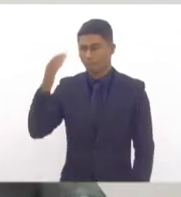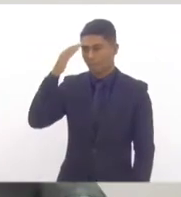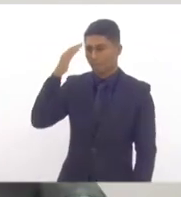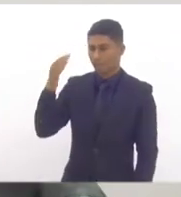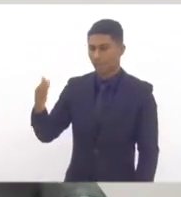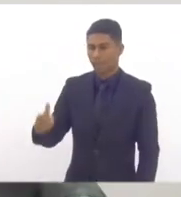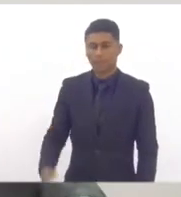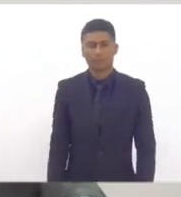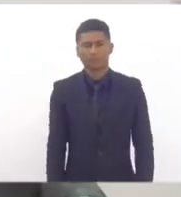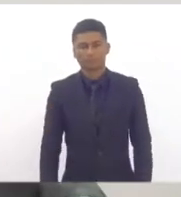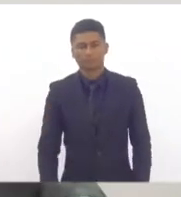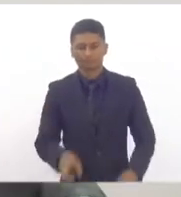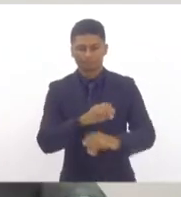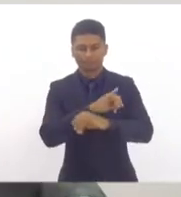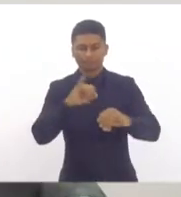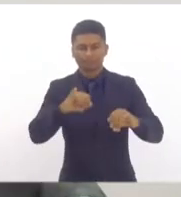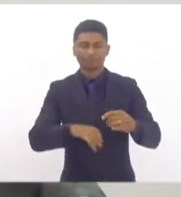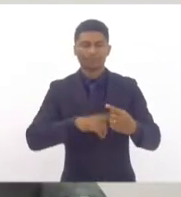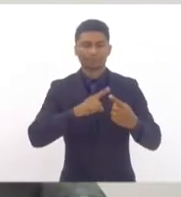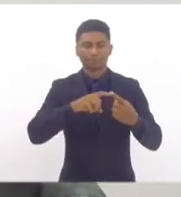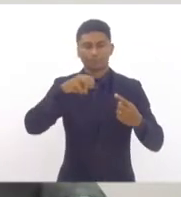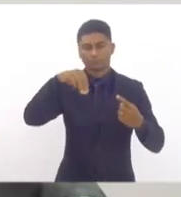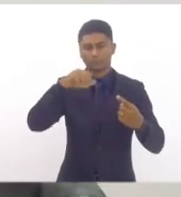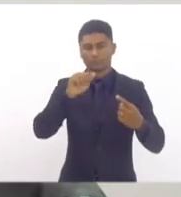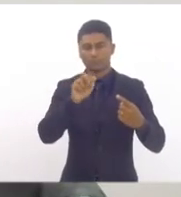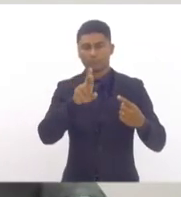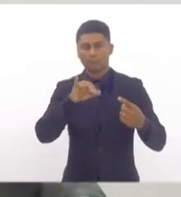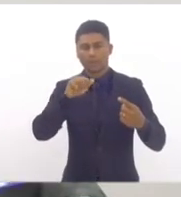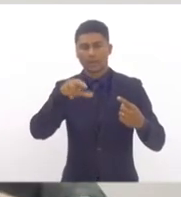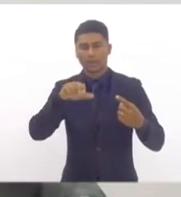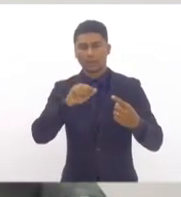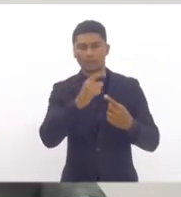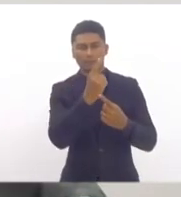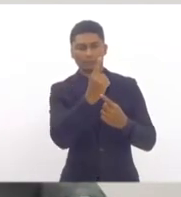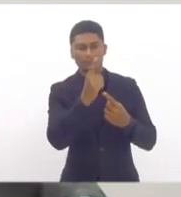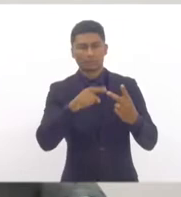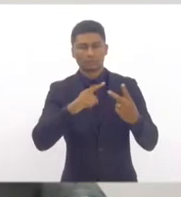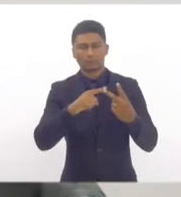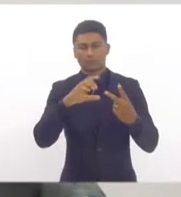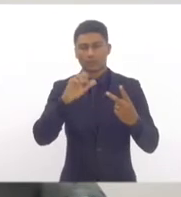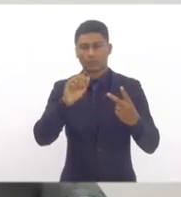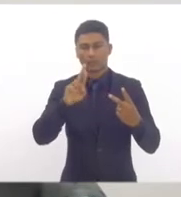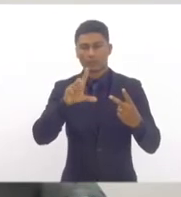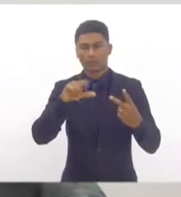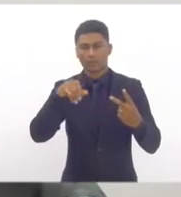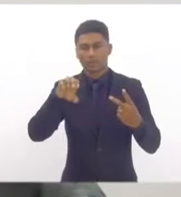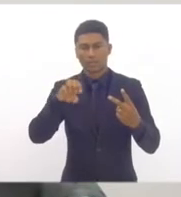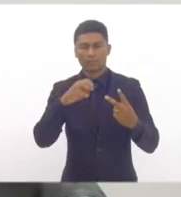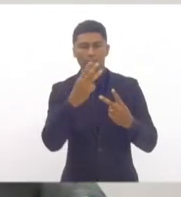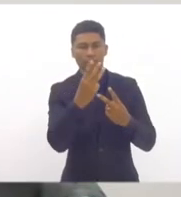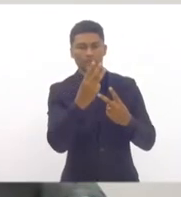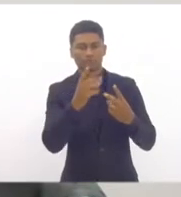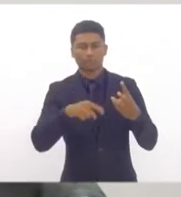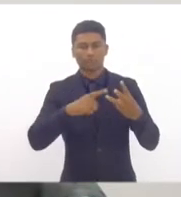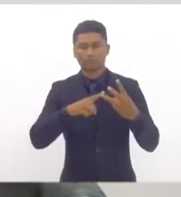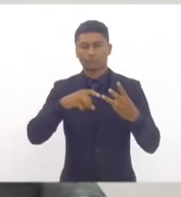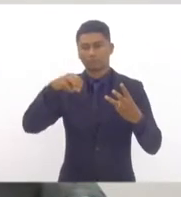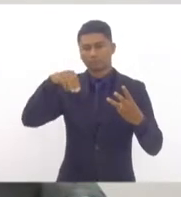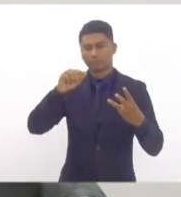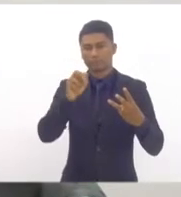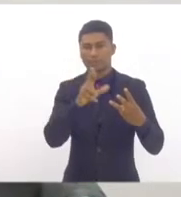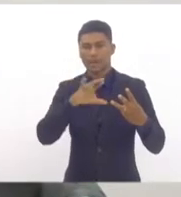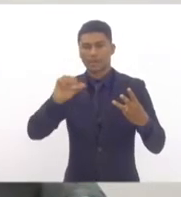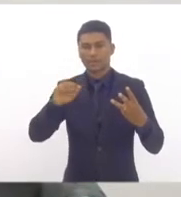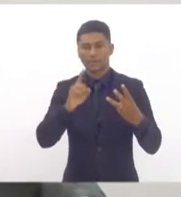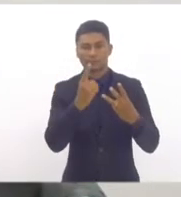Rafaela. Então, dando a parcial, Mariana Andrade, um voto. Caroline Faria, três votos. Márcia Gatto, um